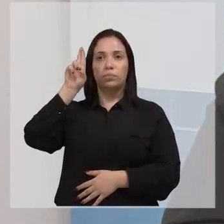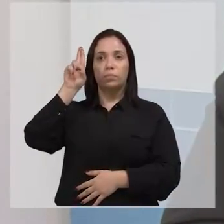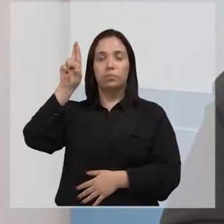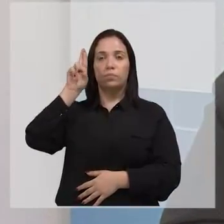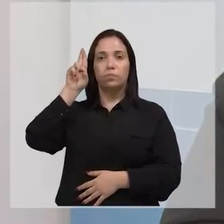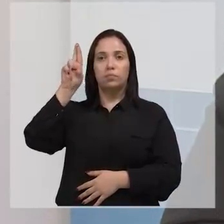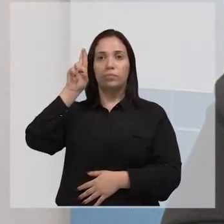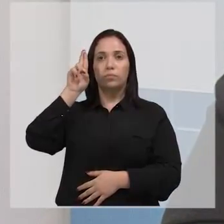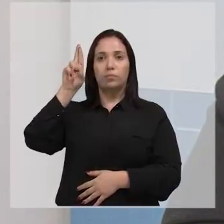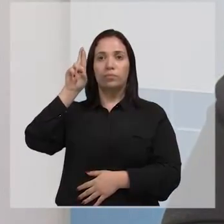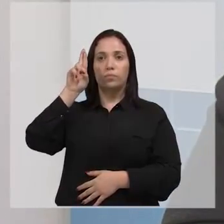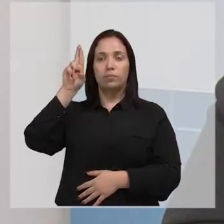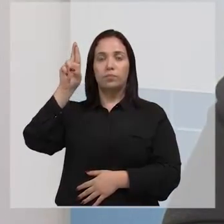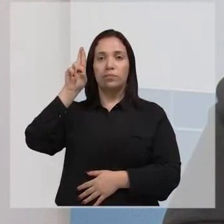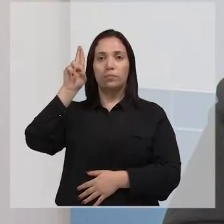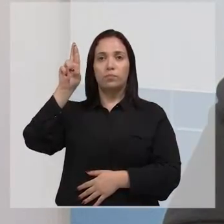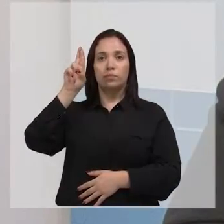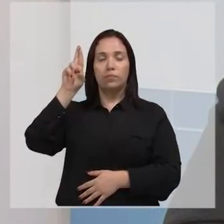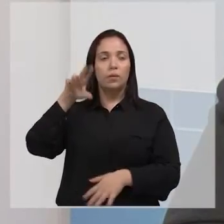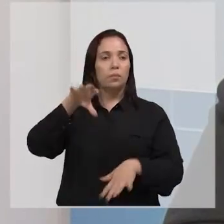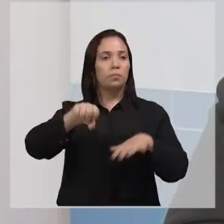o canhão de